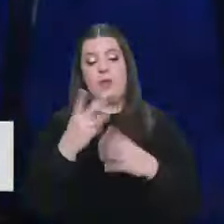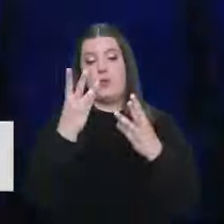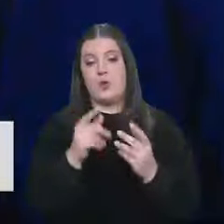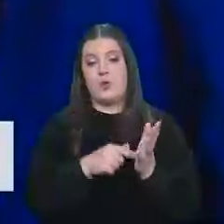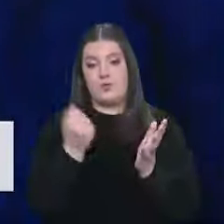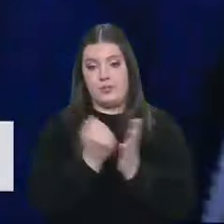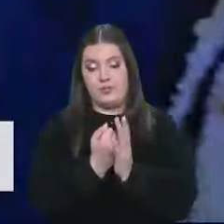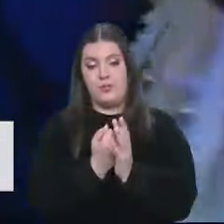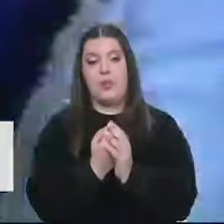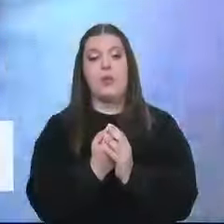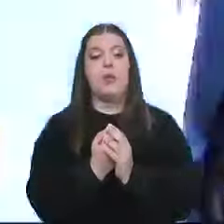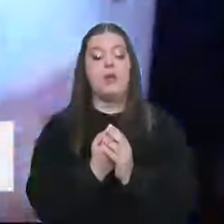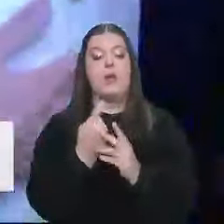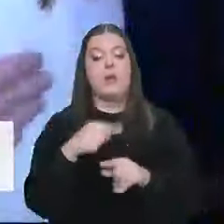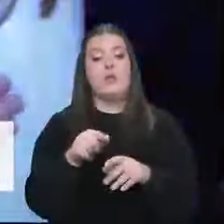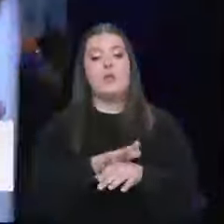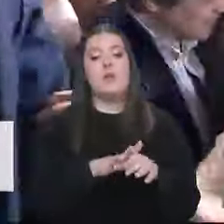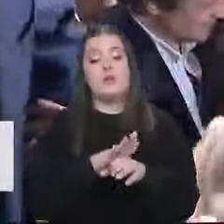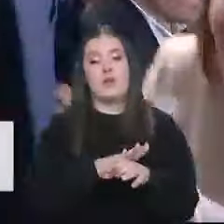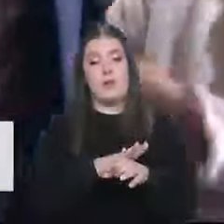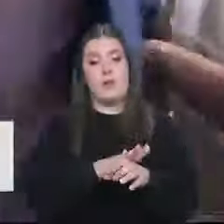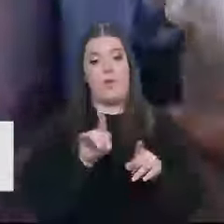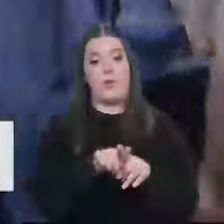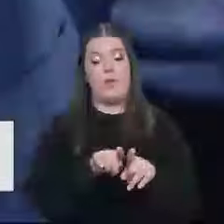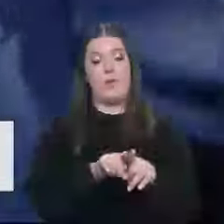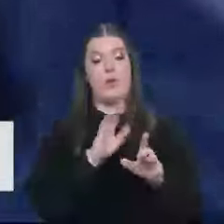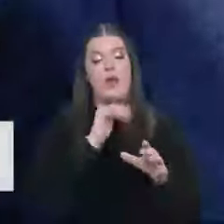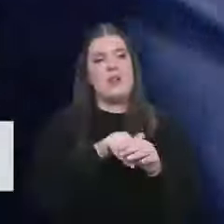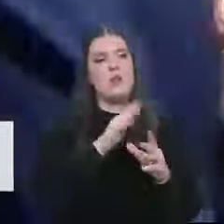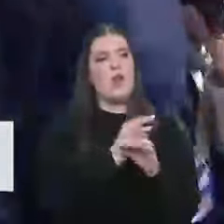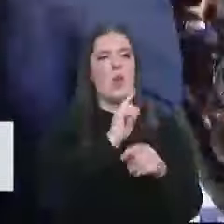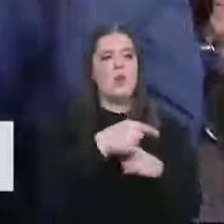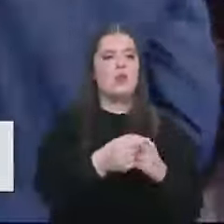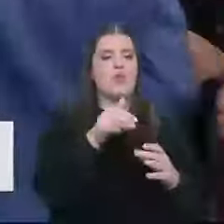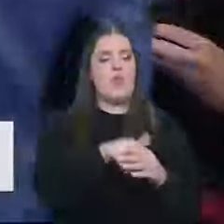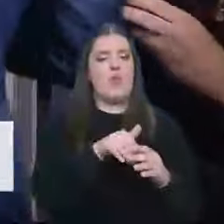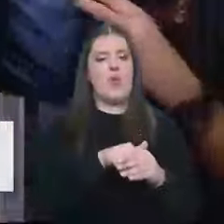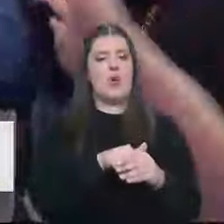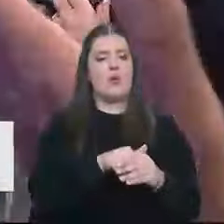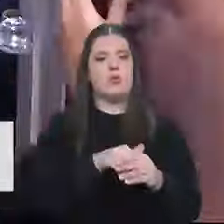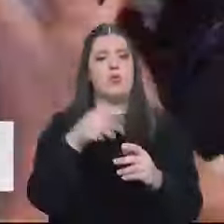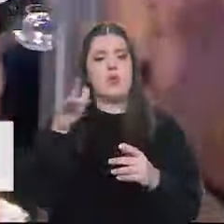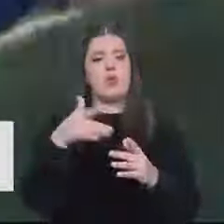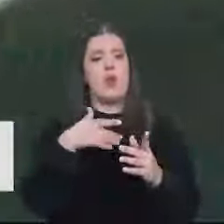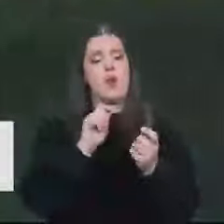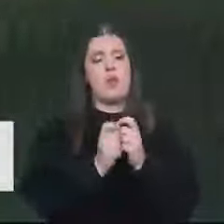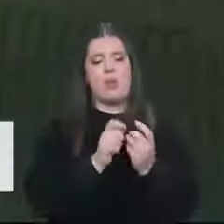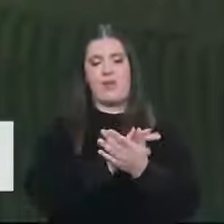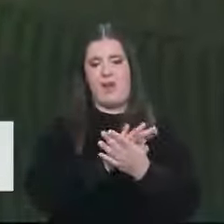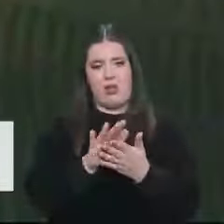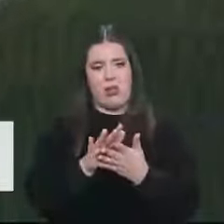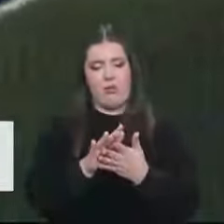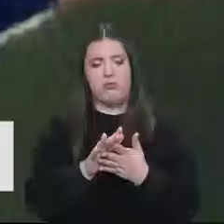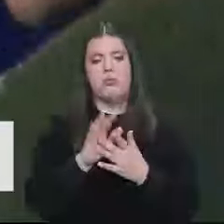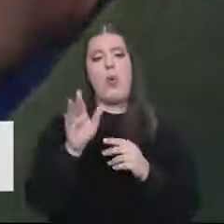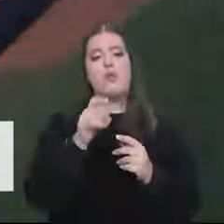finais porque temos uma situação uma coisa é noutras eleições em que os votos dos círculos no exterior não mudavam ou não